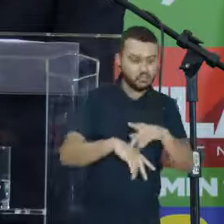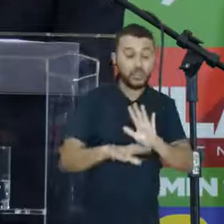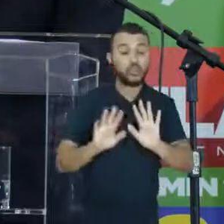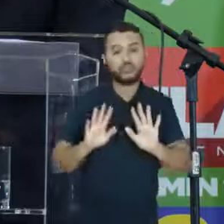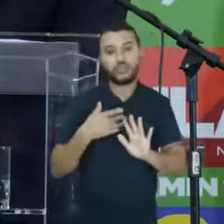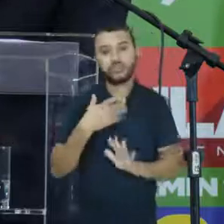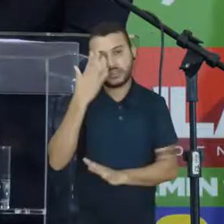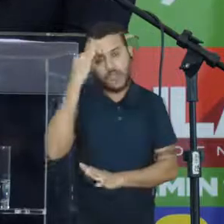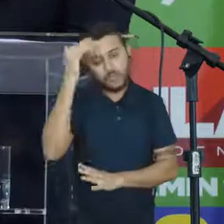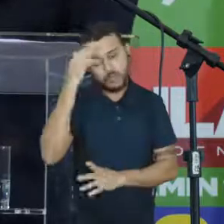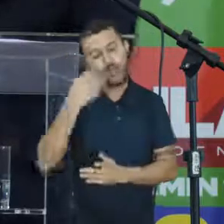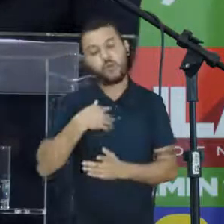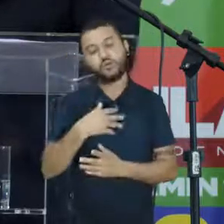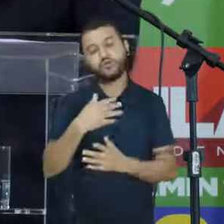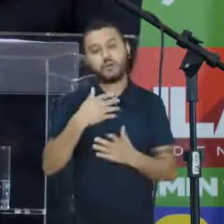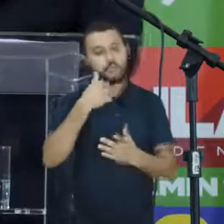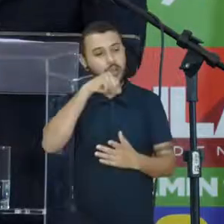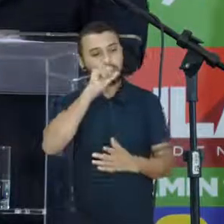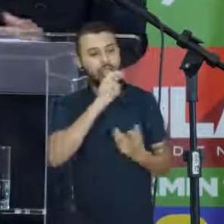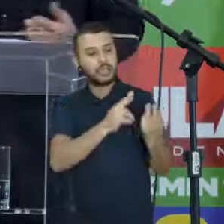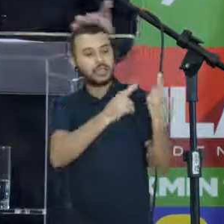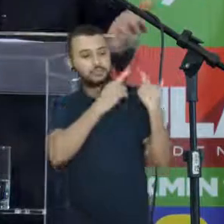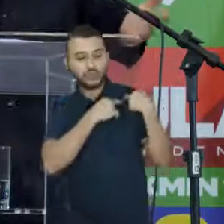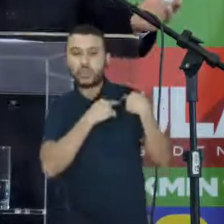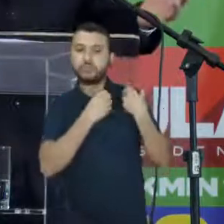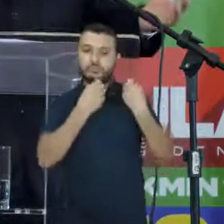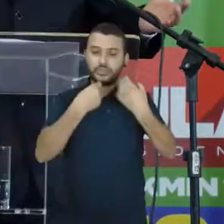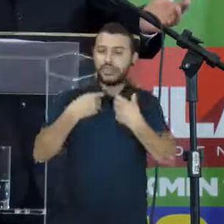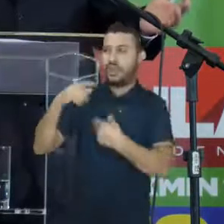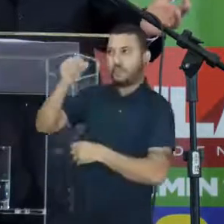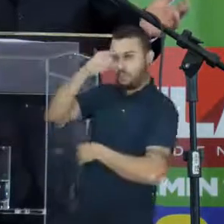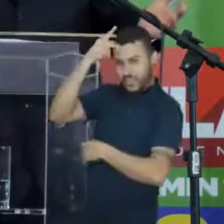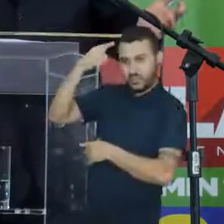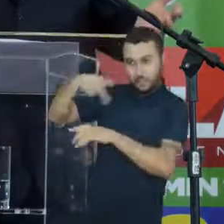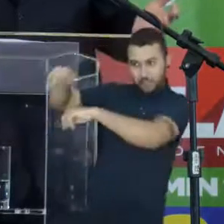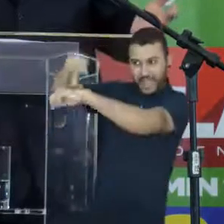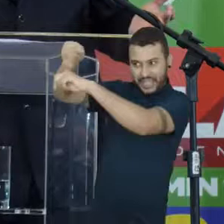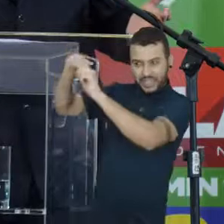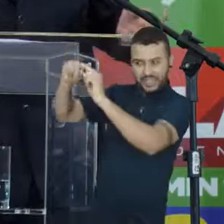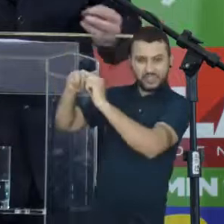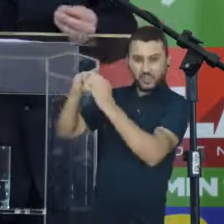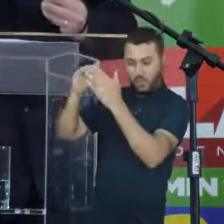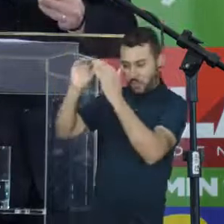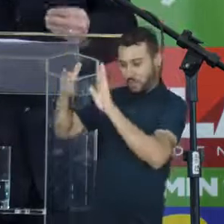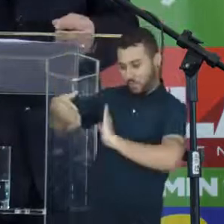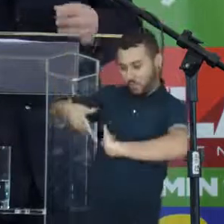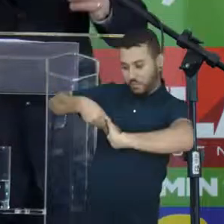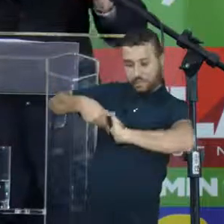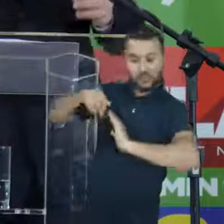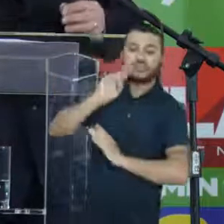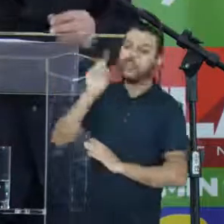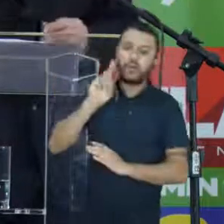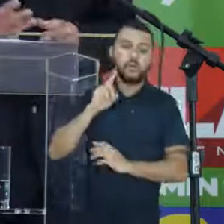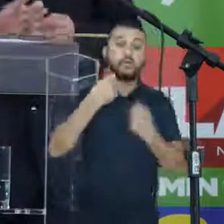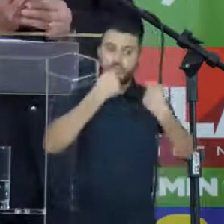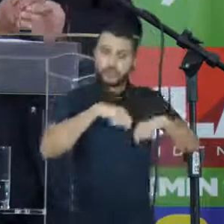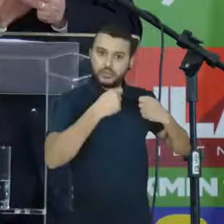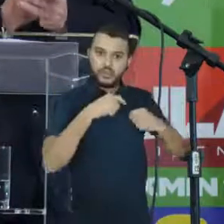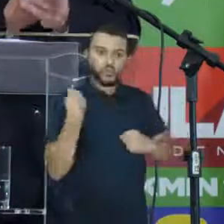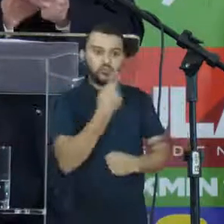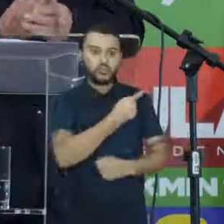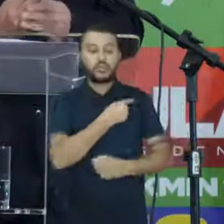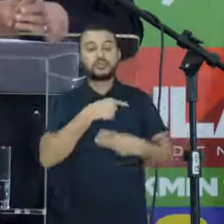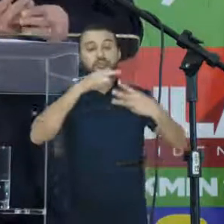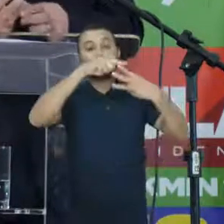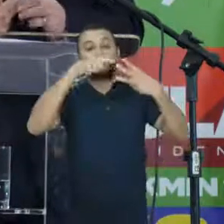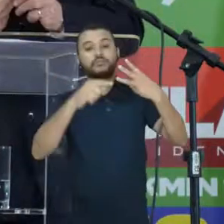com a minha mãe e não vou precisar de conselho de ninguém. E resolvemos o problema do Brasil. O Brasil está precisando de três palavras mágicas. Anota no